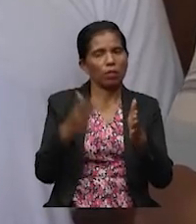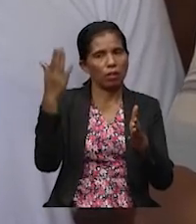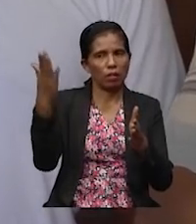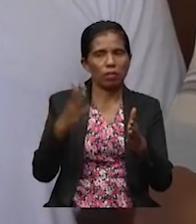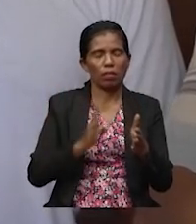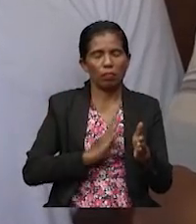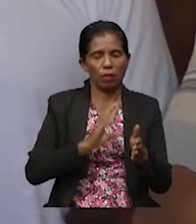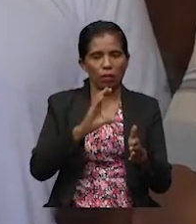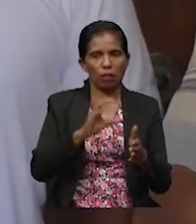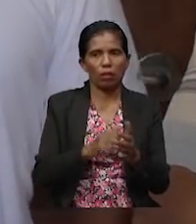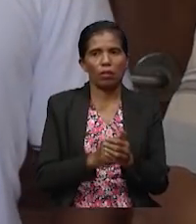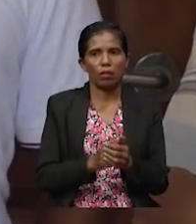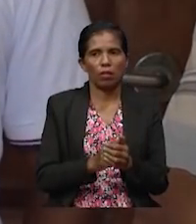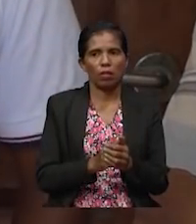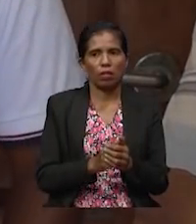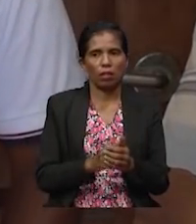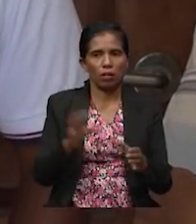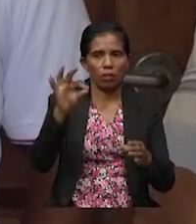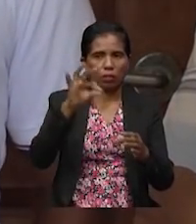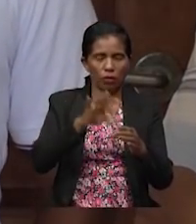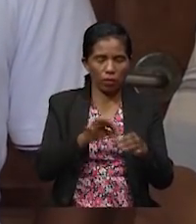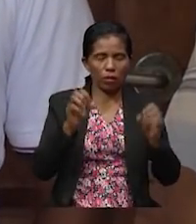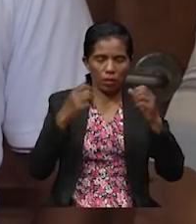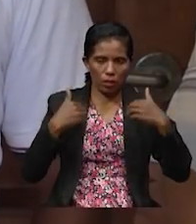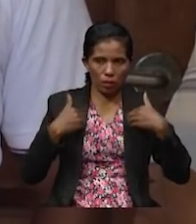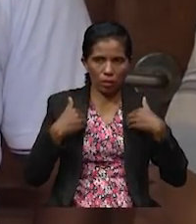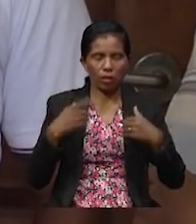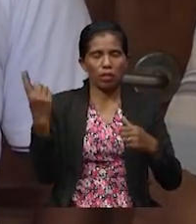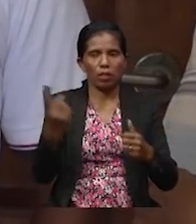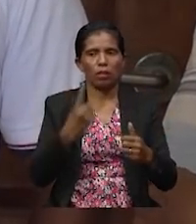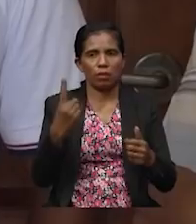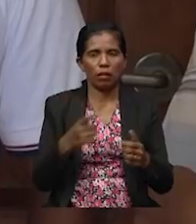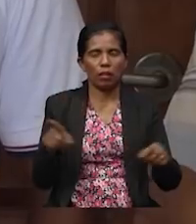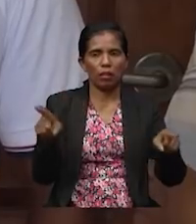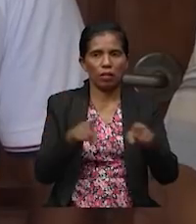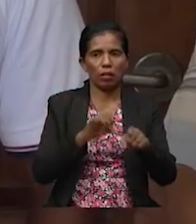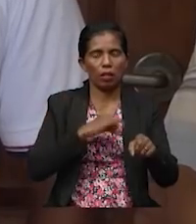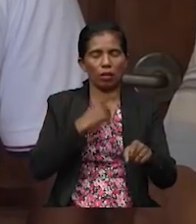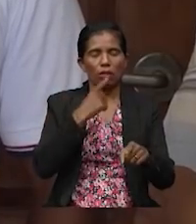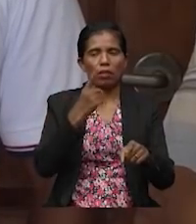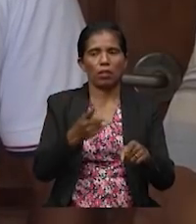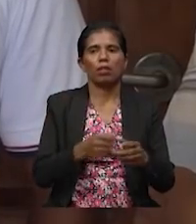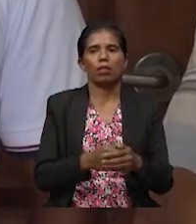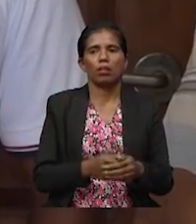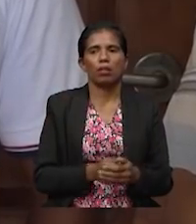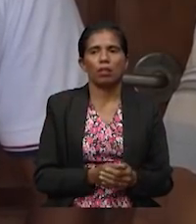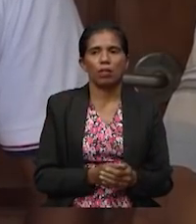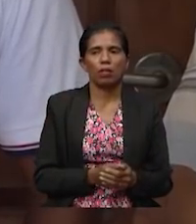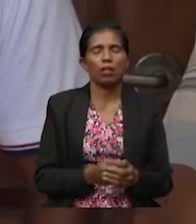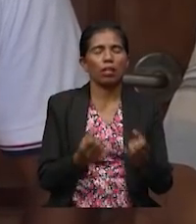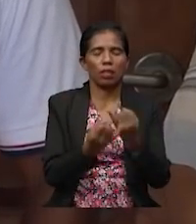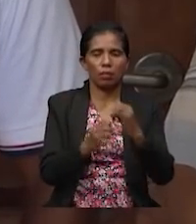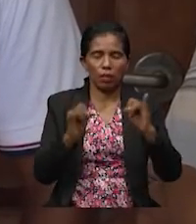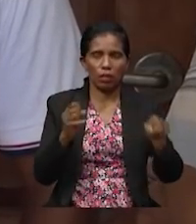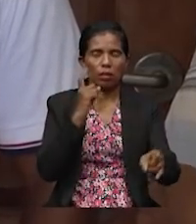tum e a Baucau. E cerca da segunda ronda, voto se concentra, né? Voto concentra, a nessa alcoolia, né? Referendo, lolos do mesmo que